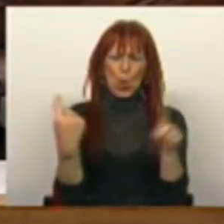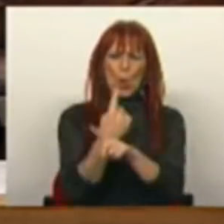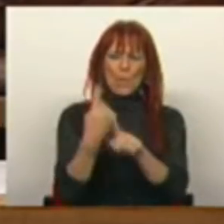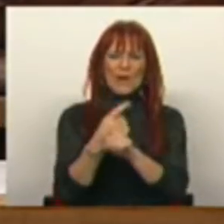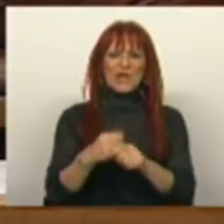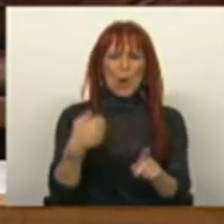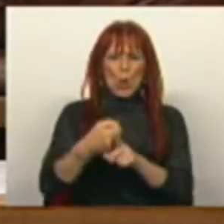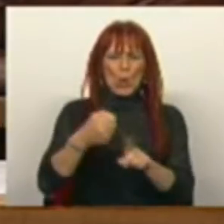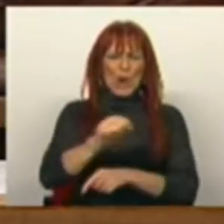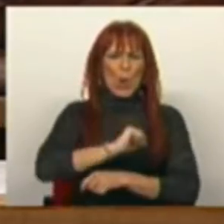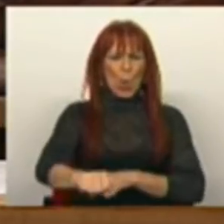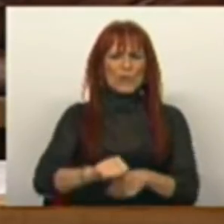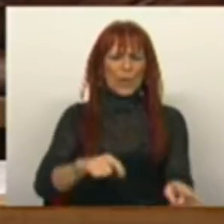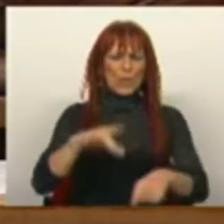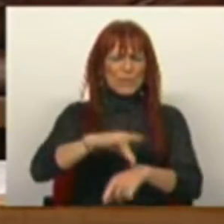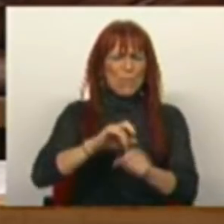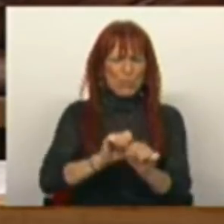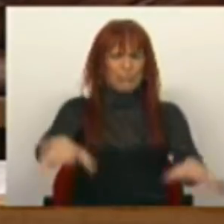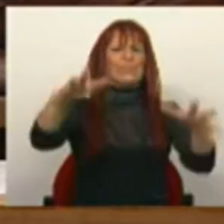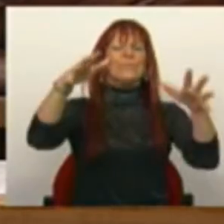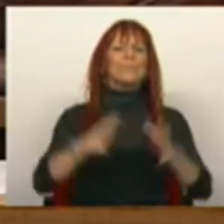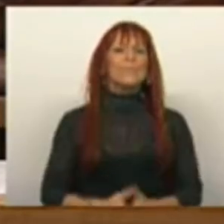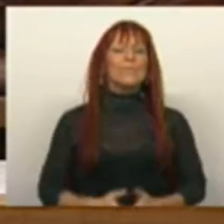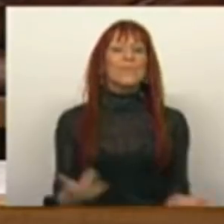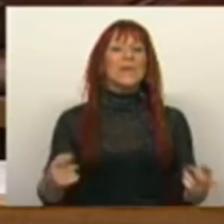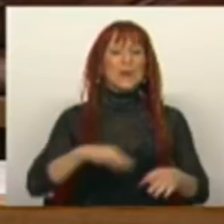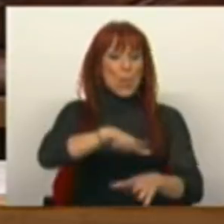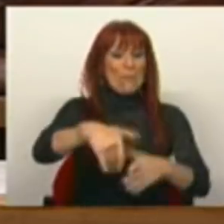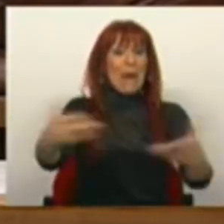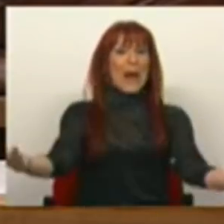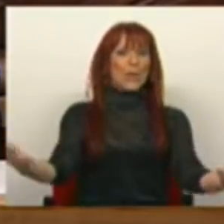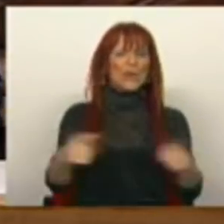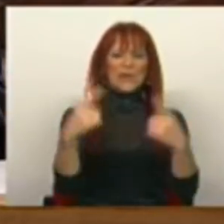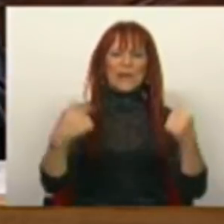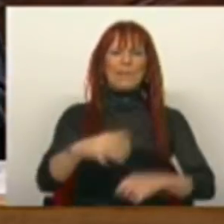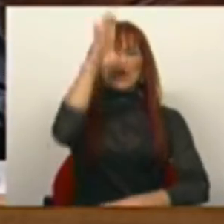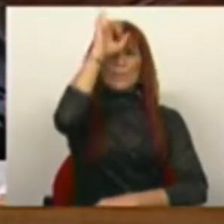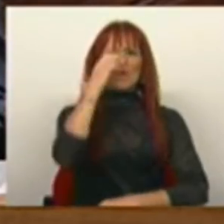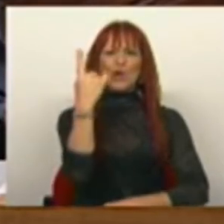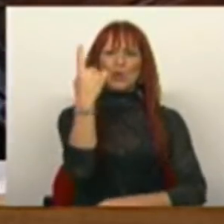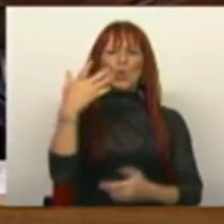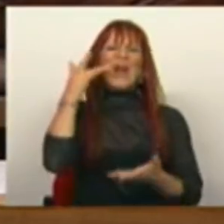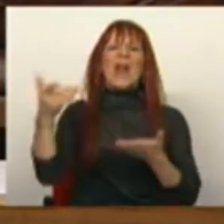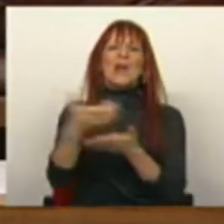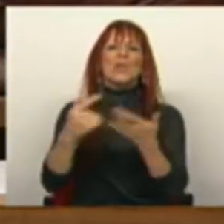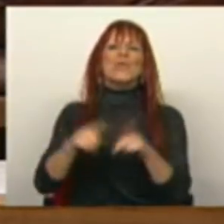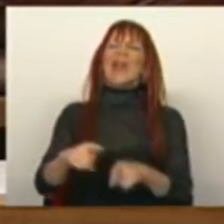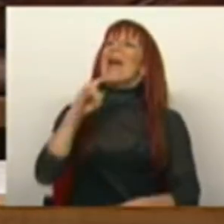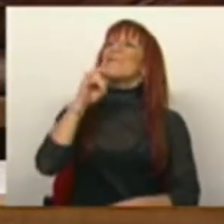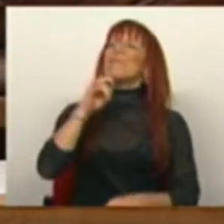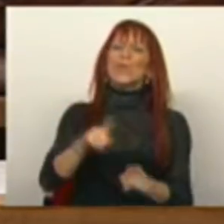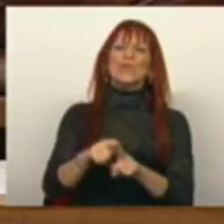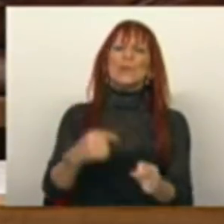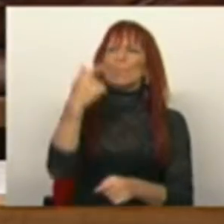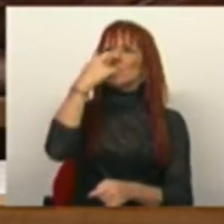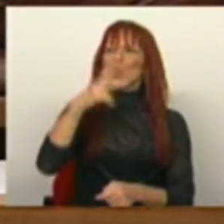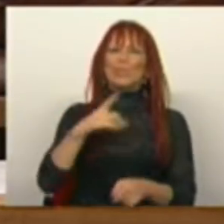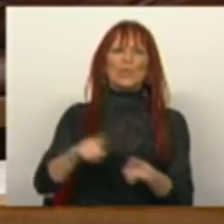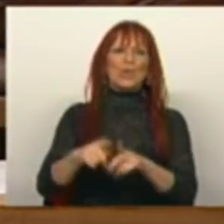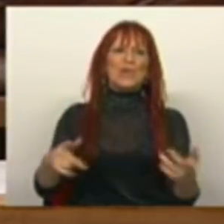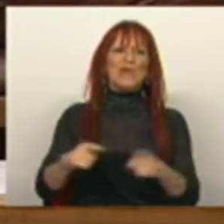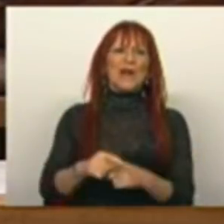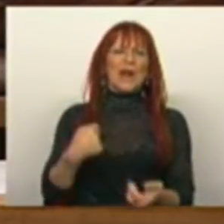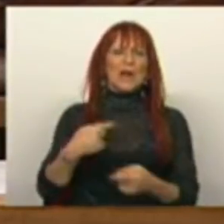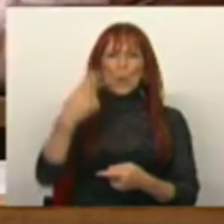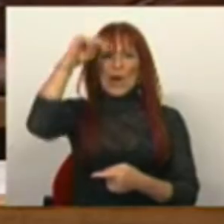para lutar contra esta pandemia? No meio disto, temos um Ministro dos Negócios Estrangeiros que alerta e bem os portugueses. Meus amigos, não se